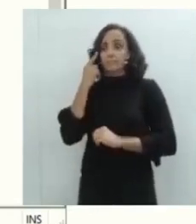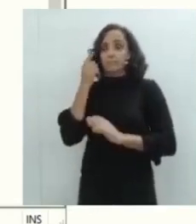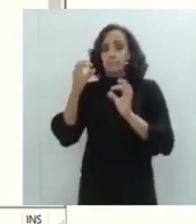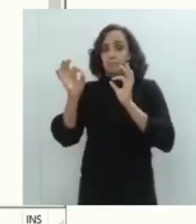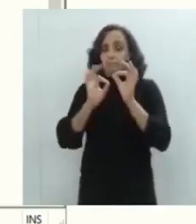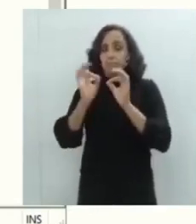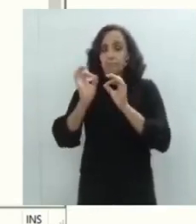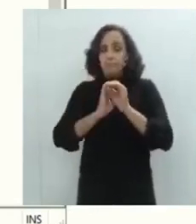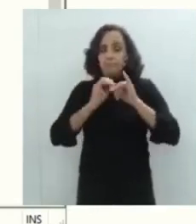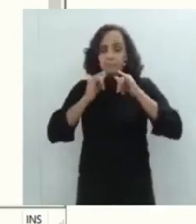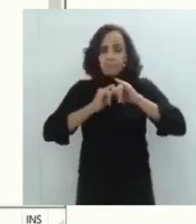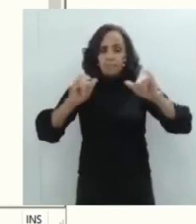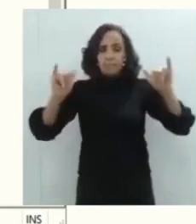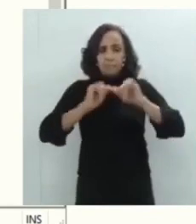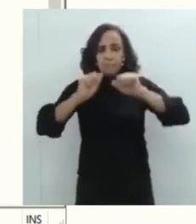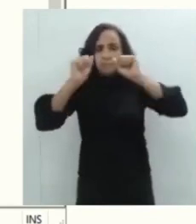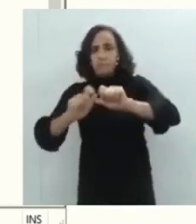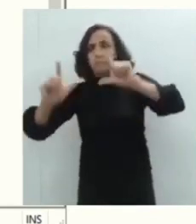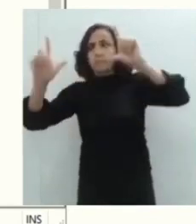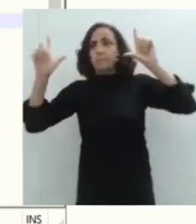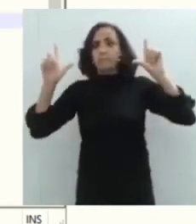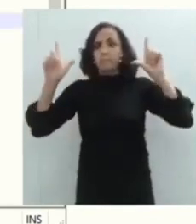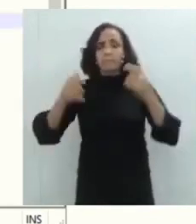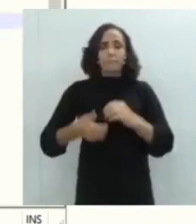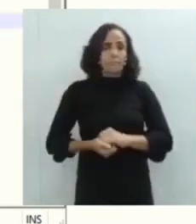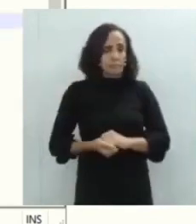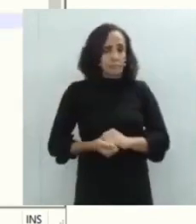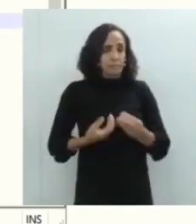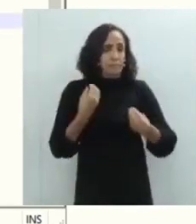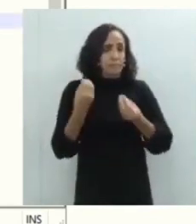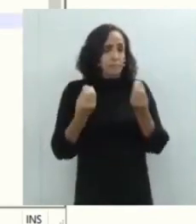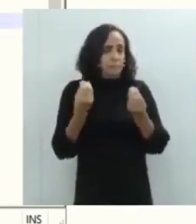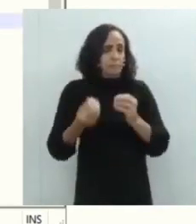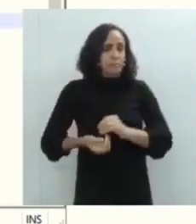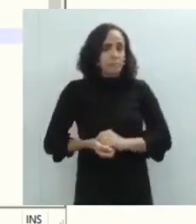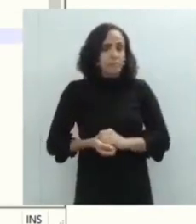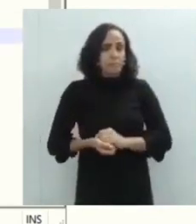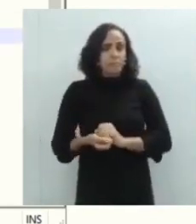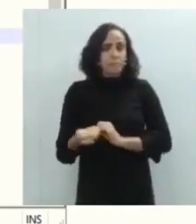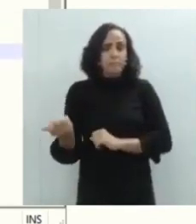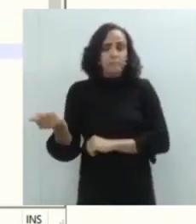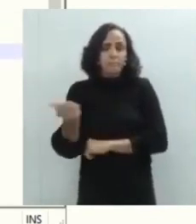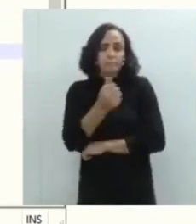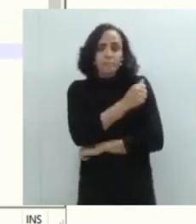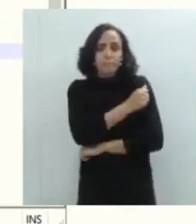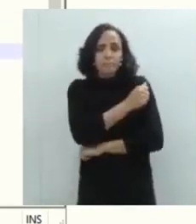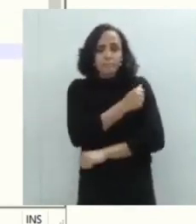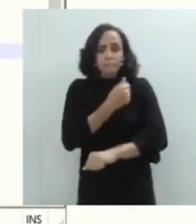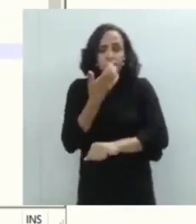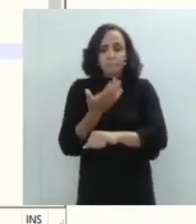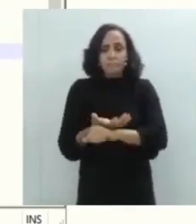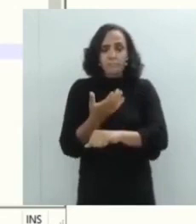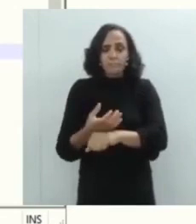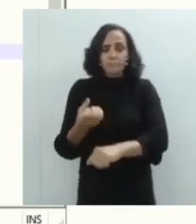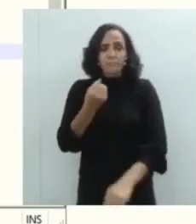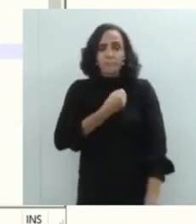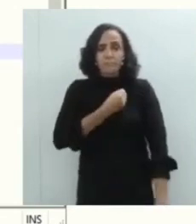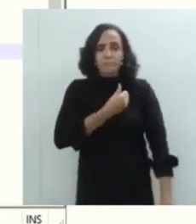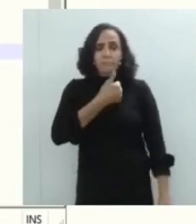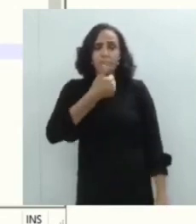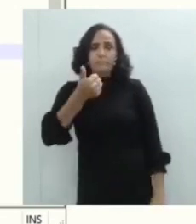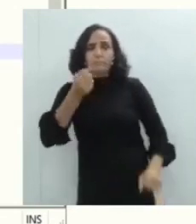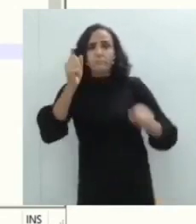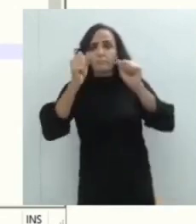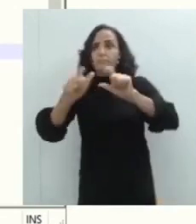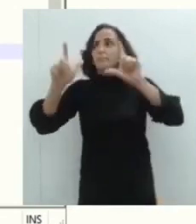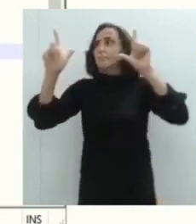as informações na tela, onde a linha aluno, disciplina e nota 1 será exibida na